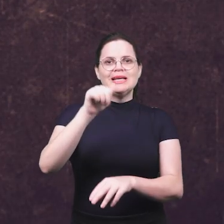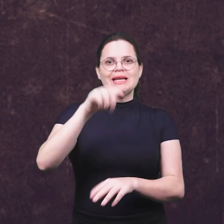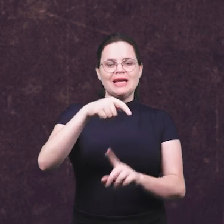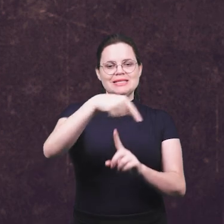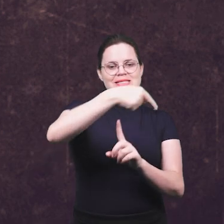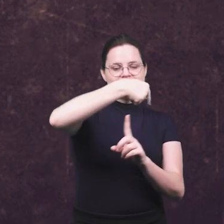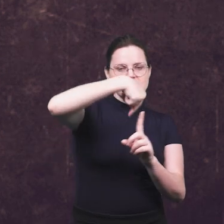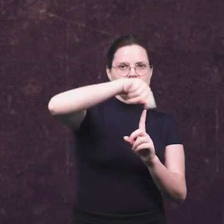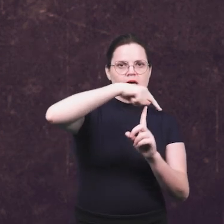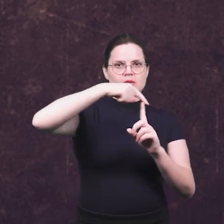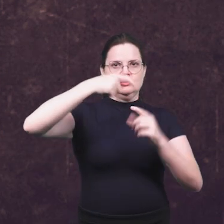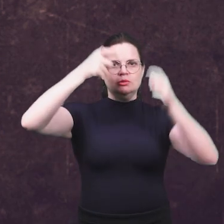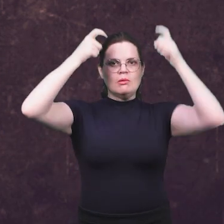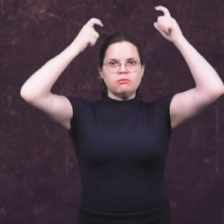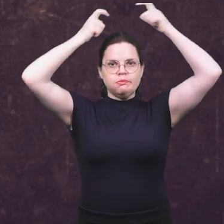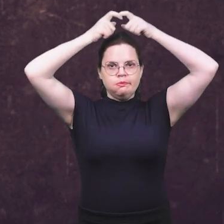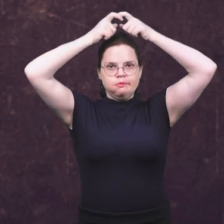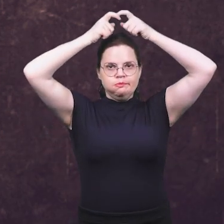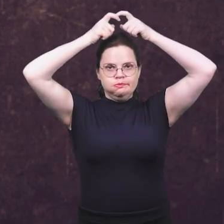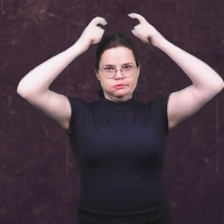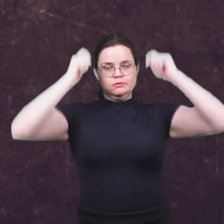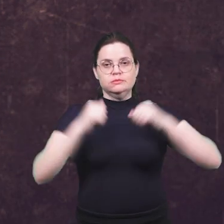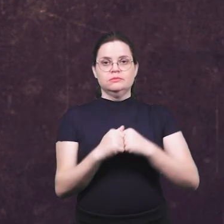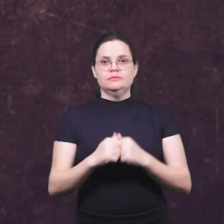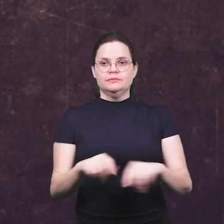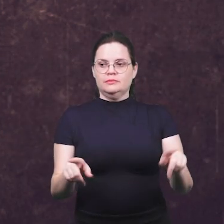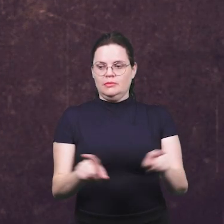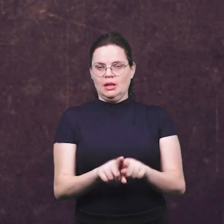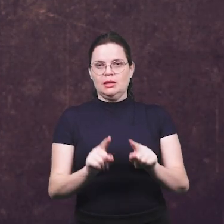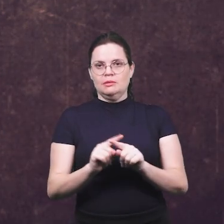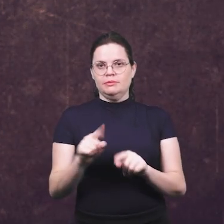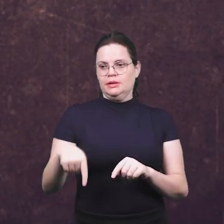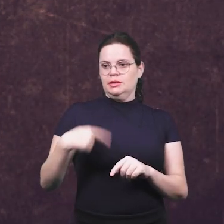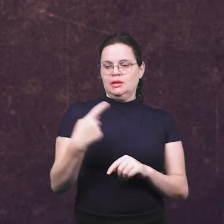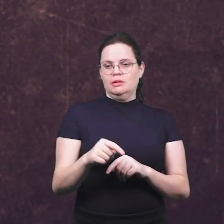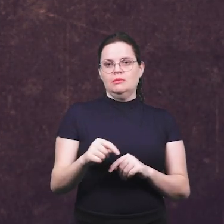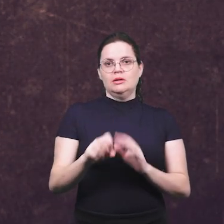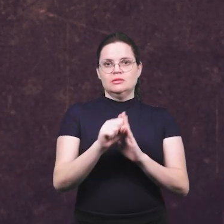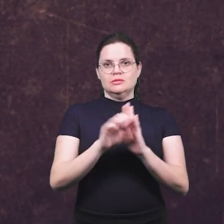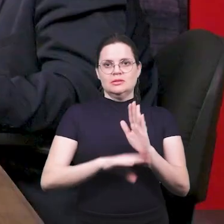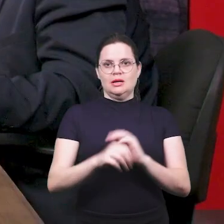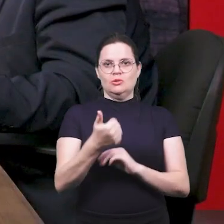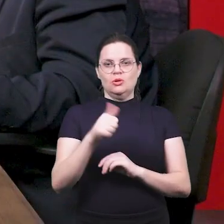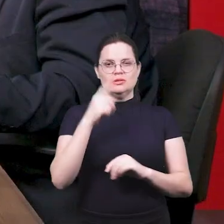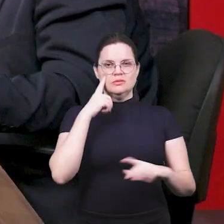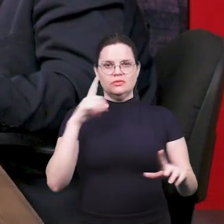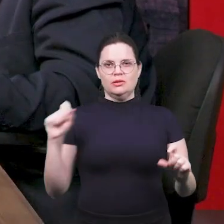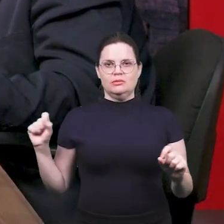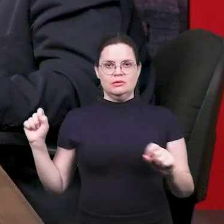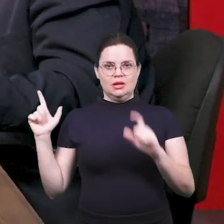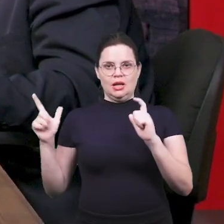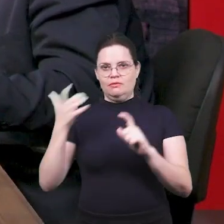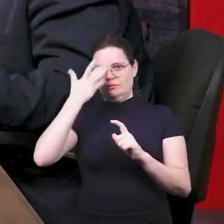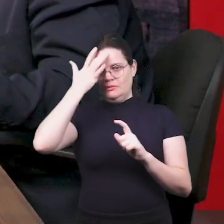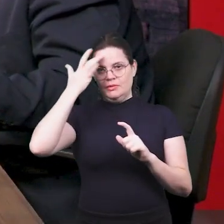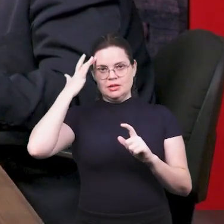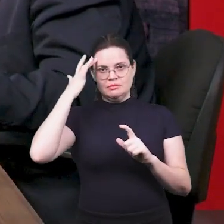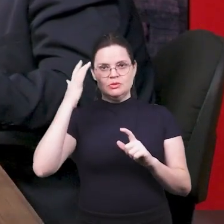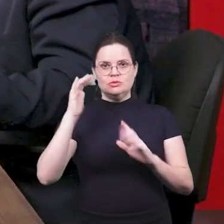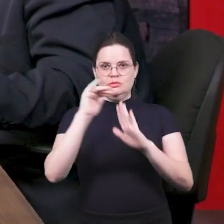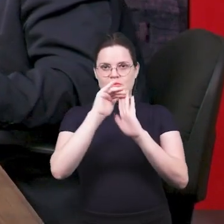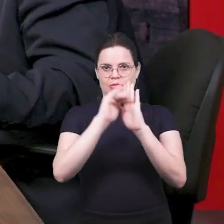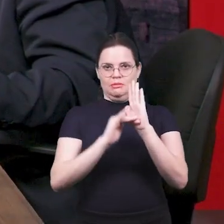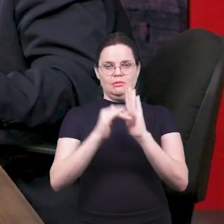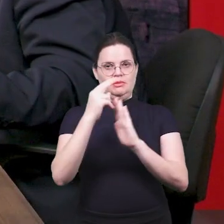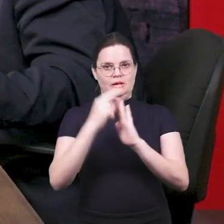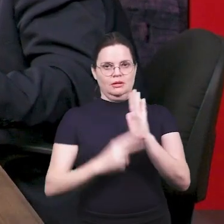O século XI, o celibato sacerdotal. Vou botar até esse gráfico no quadro para poder o pessoal acompanhando, né?